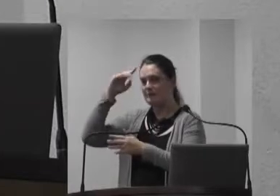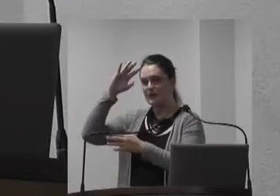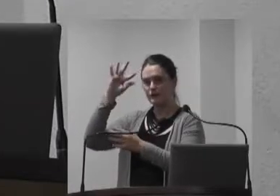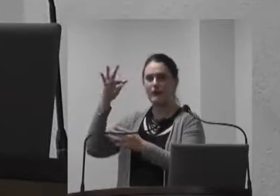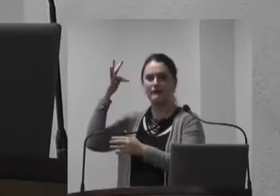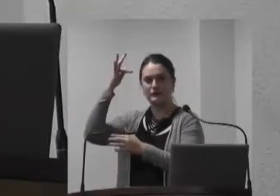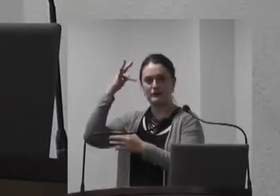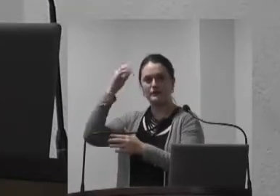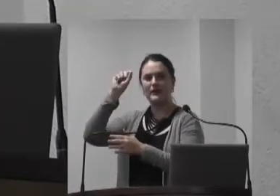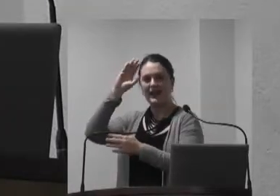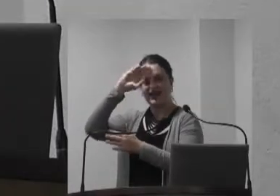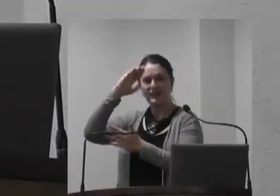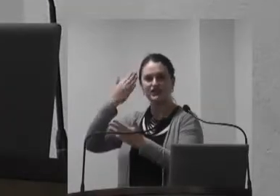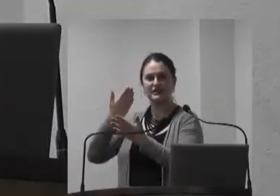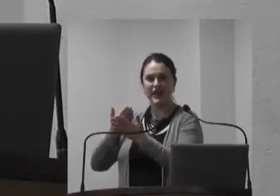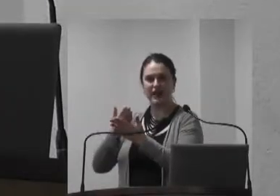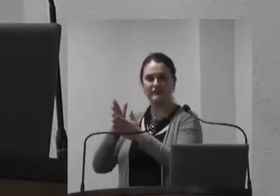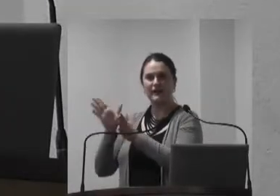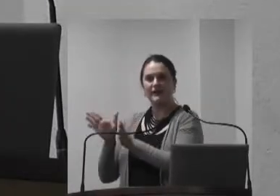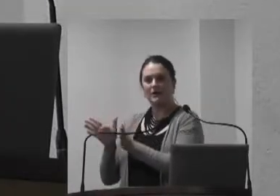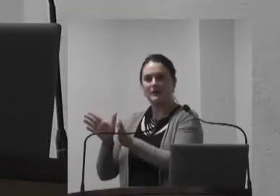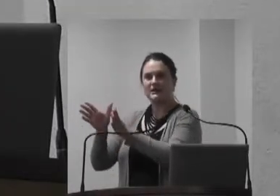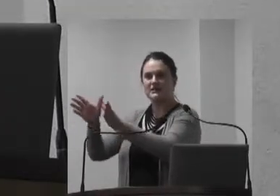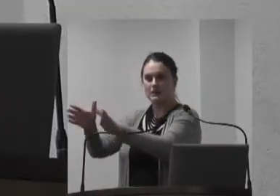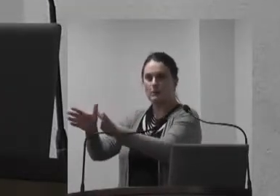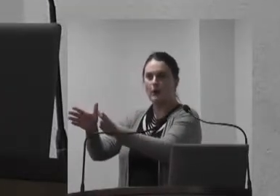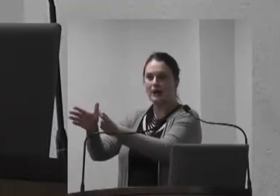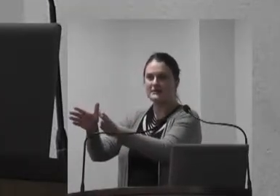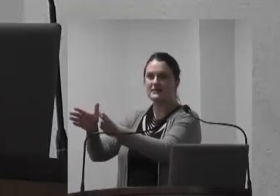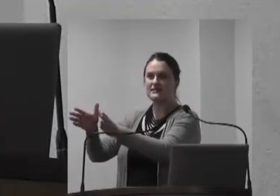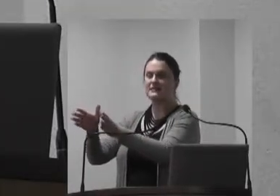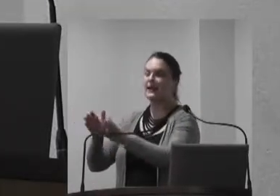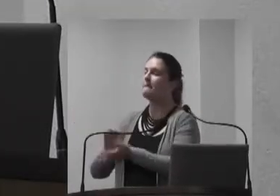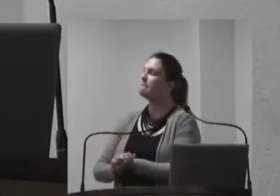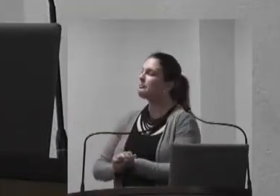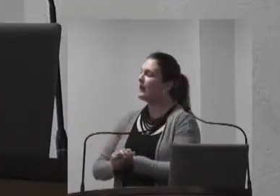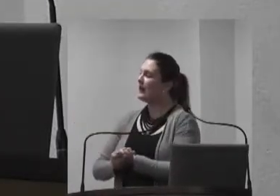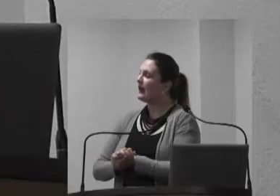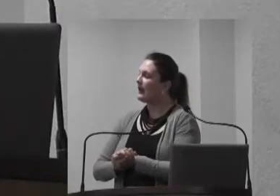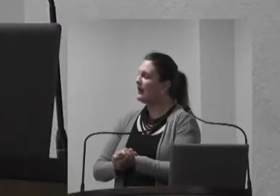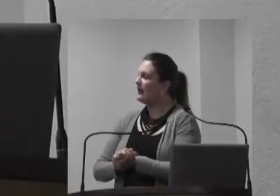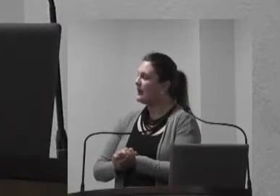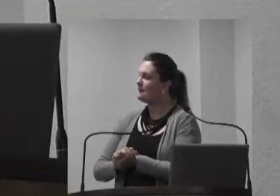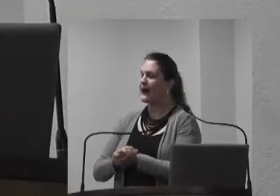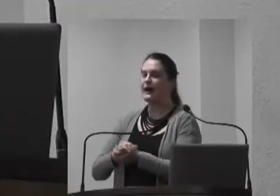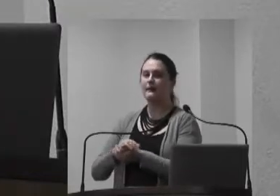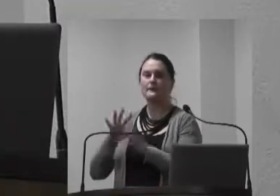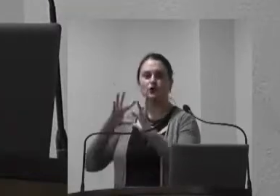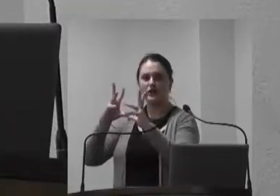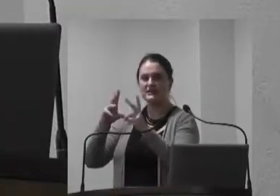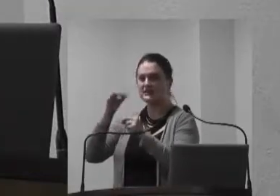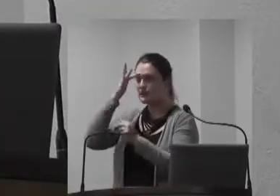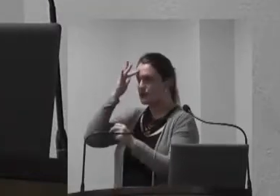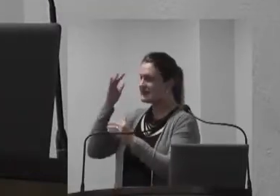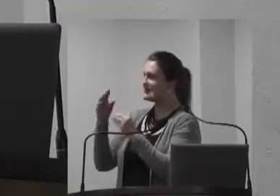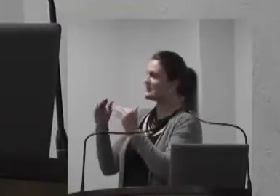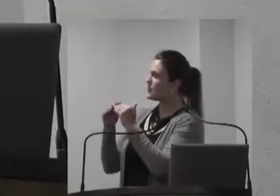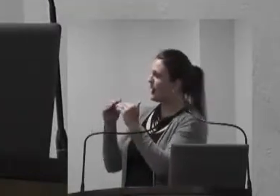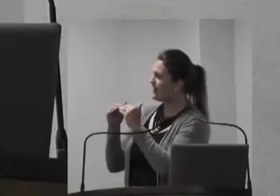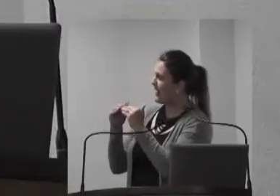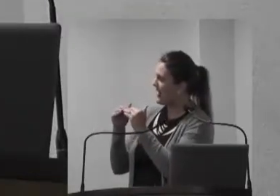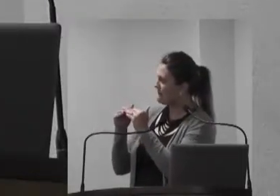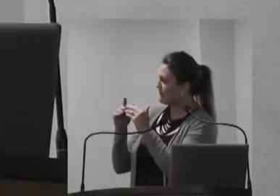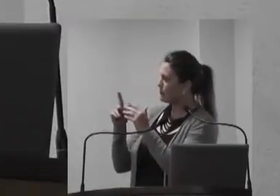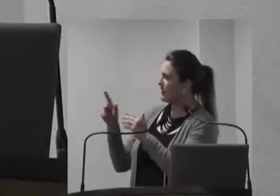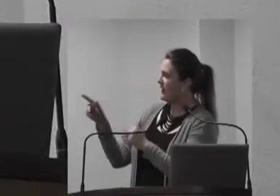né, o pensamento, a filosofia, o que ele acreditava. Então, elas eram postas, né, para todas as pessoas que